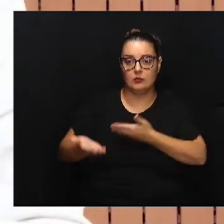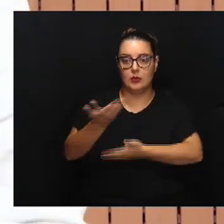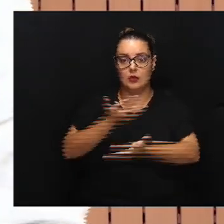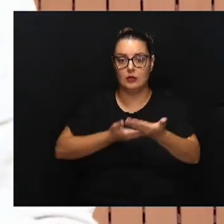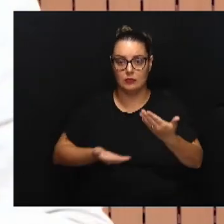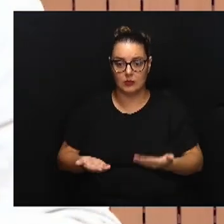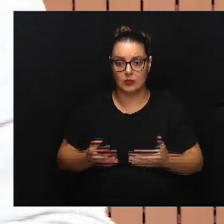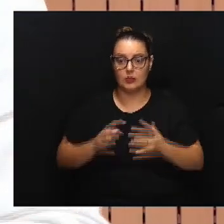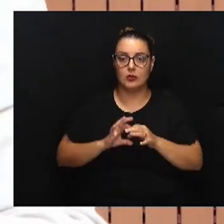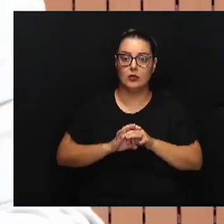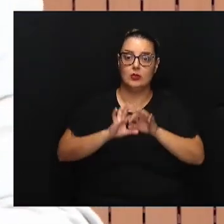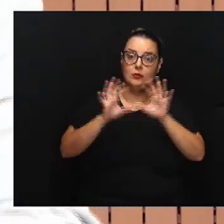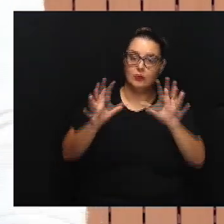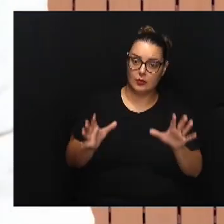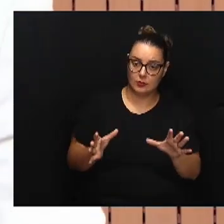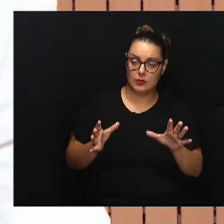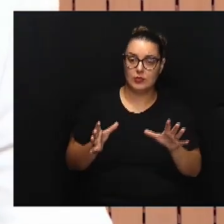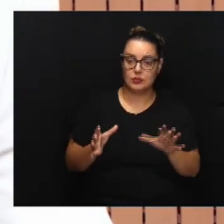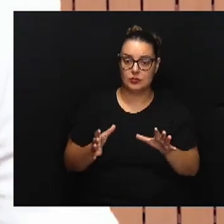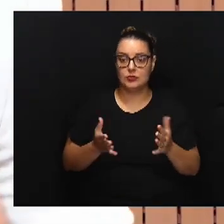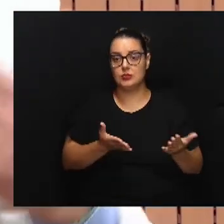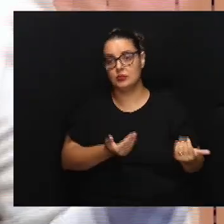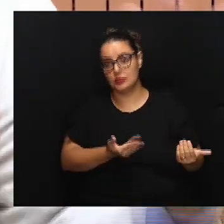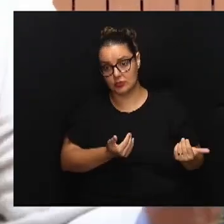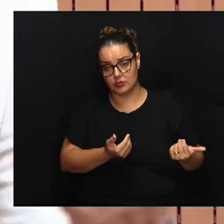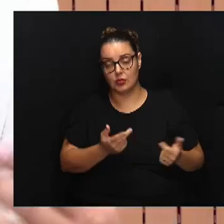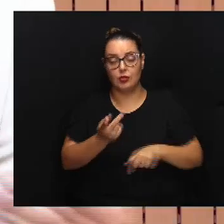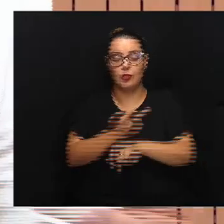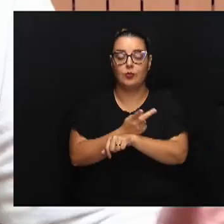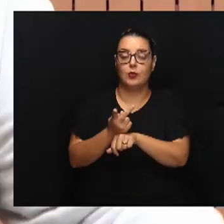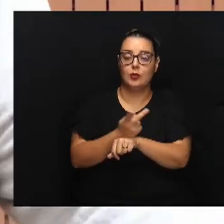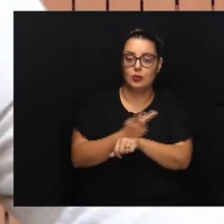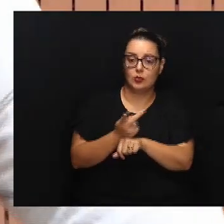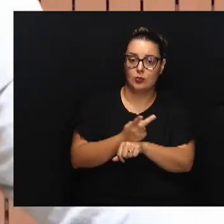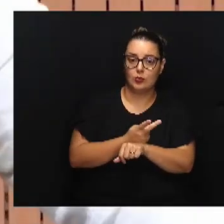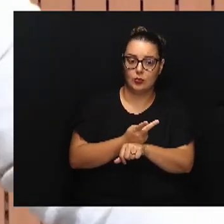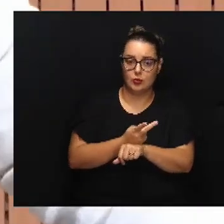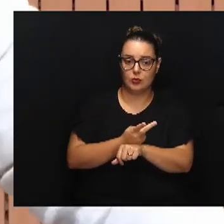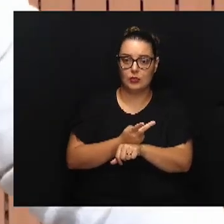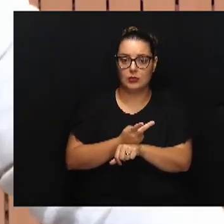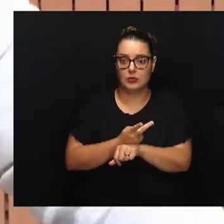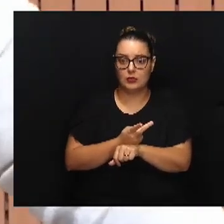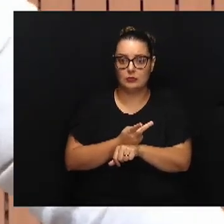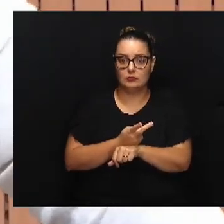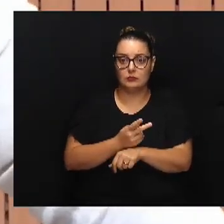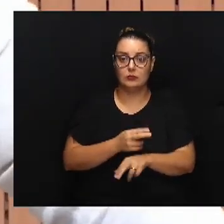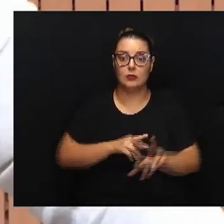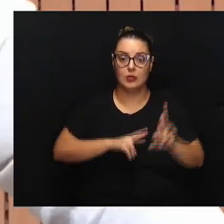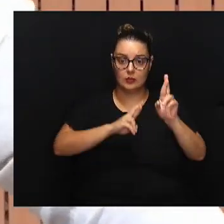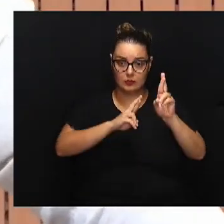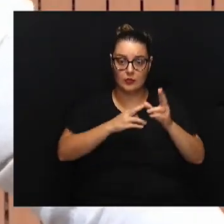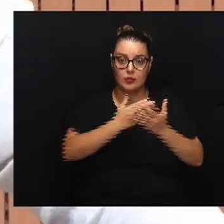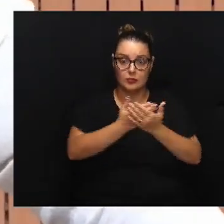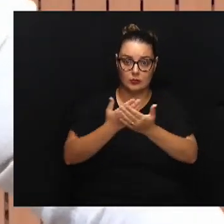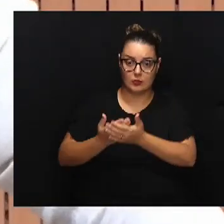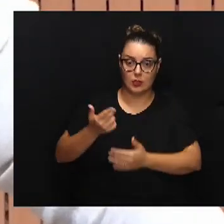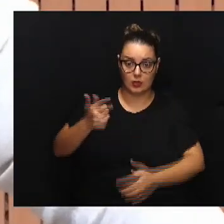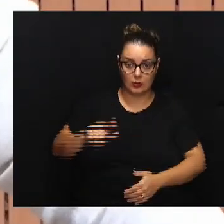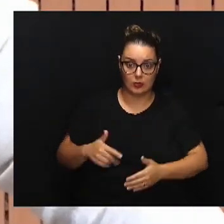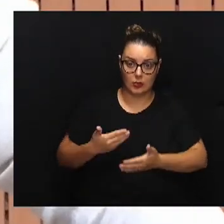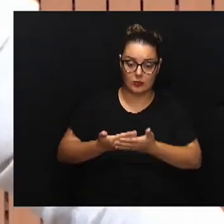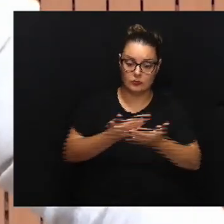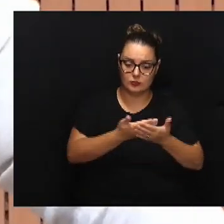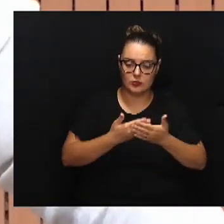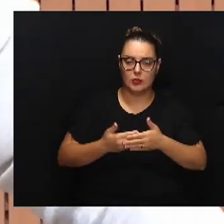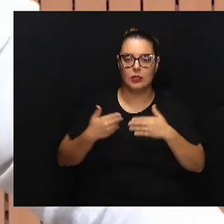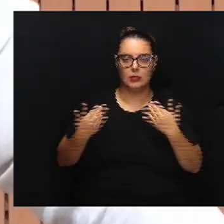que permite que essa juventude, né, busque, né, uma esperança no estudo, uma continuidade no estudo.